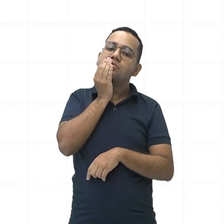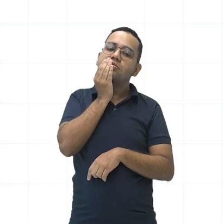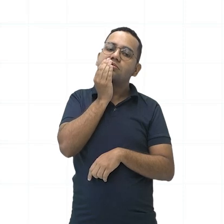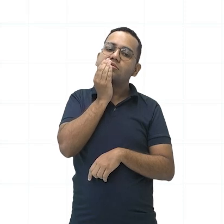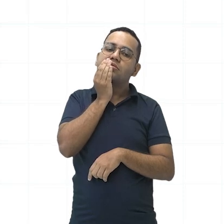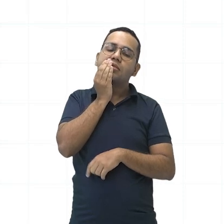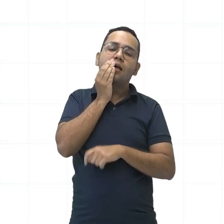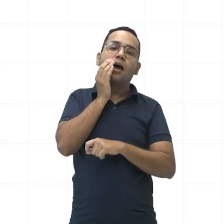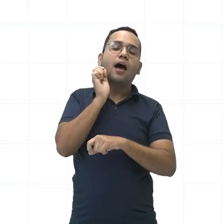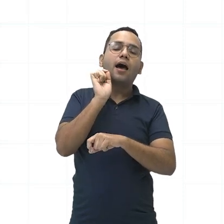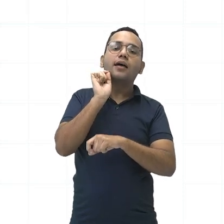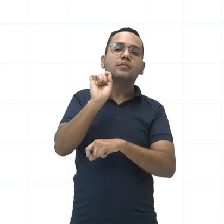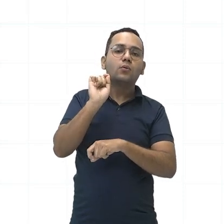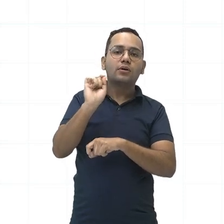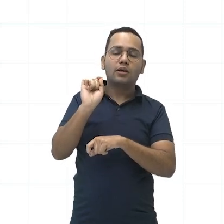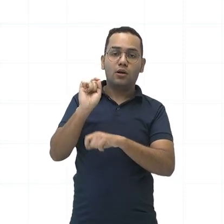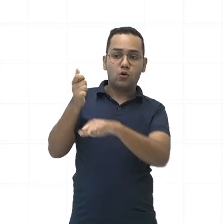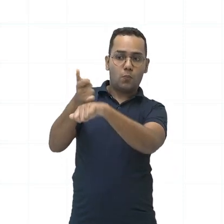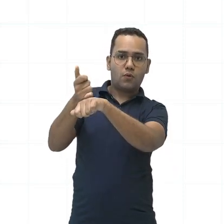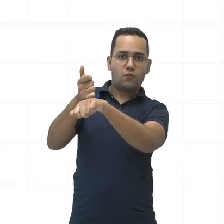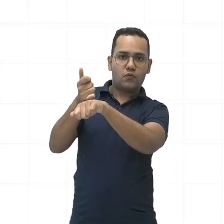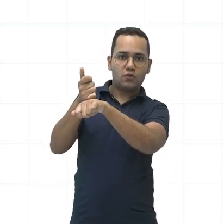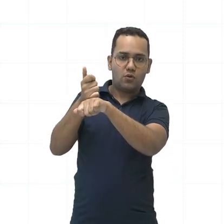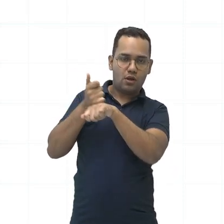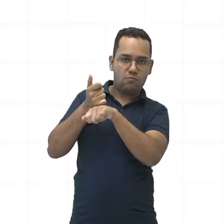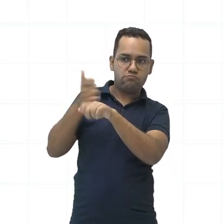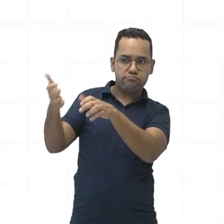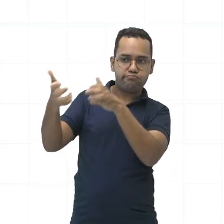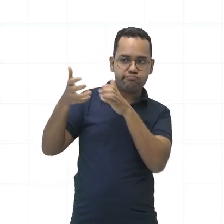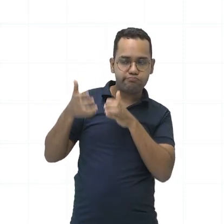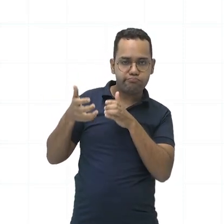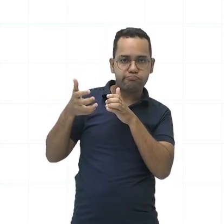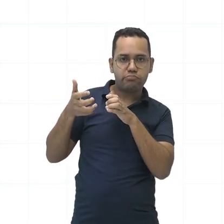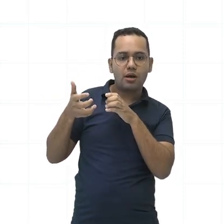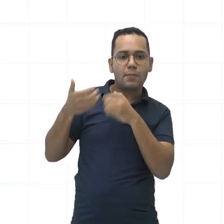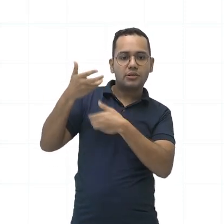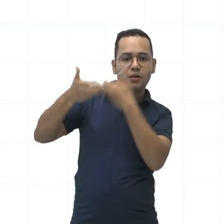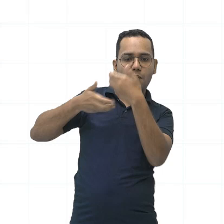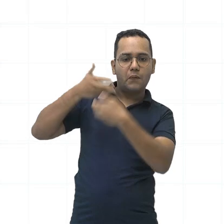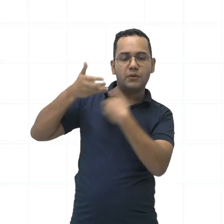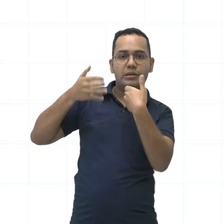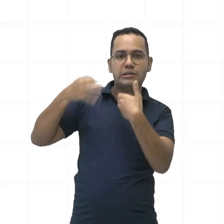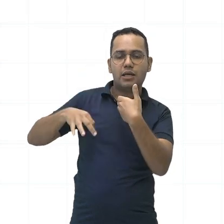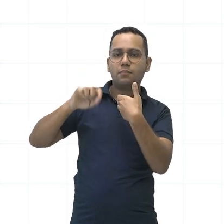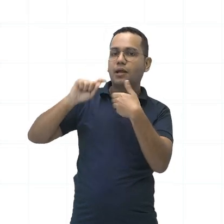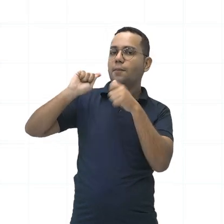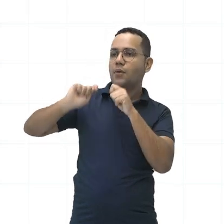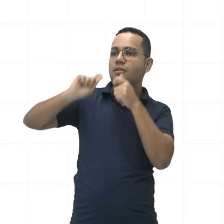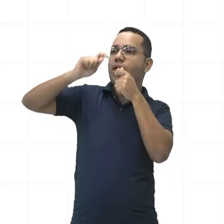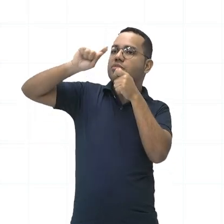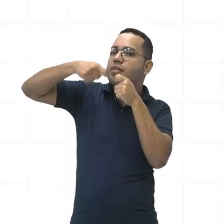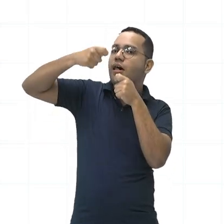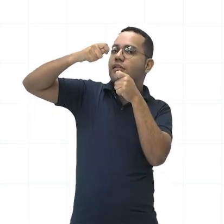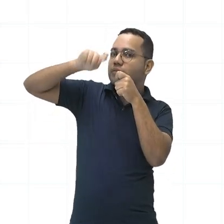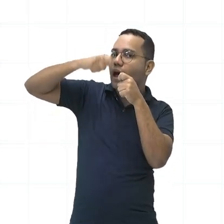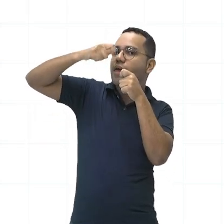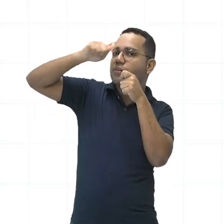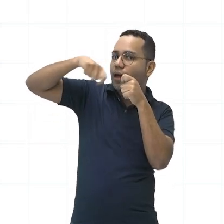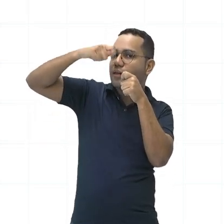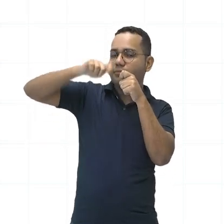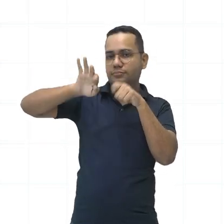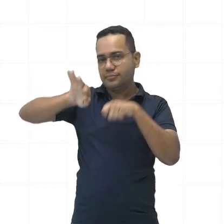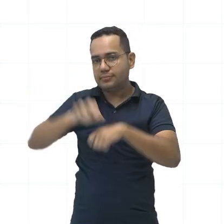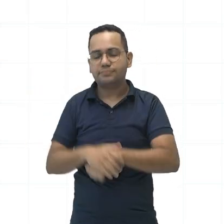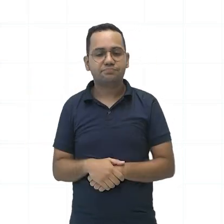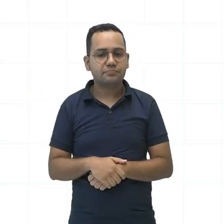até chegar a um serviço de emergência, para que uma sutura seja feita por profissionais. Então, cortes menores, a